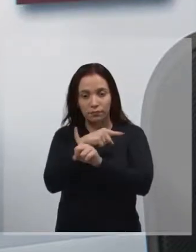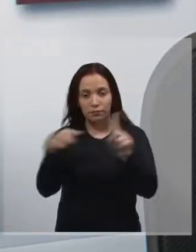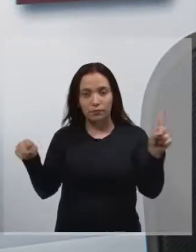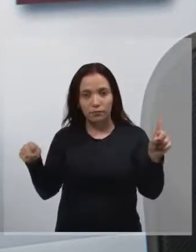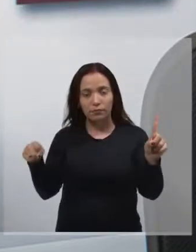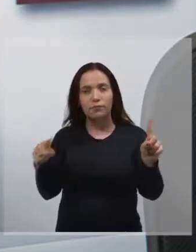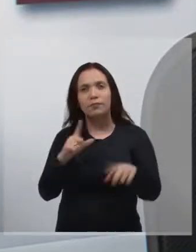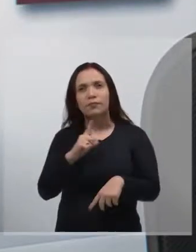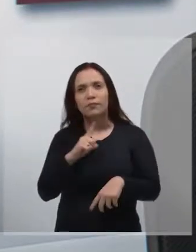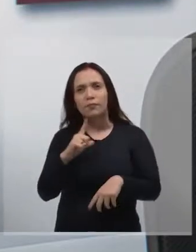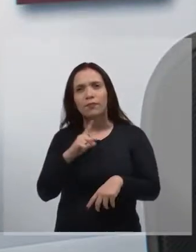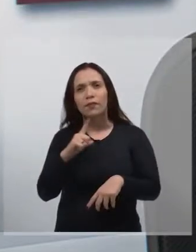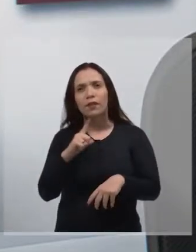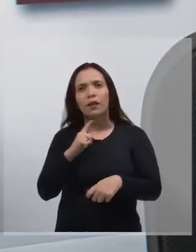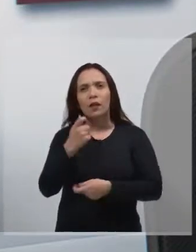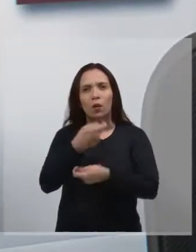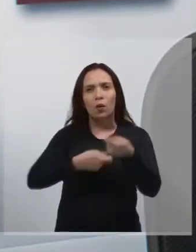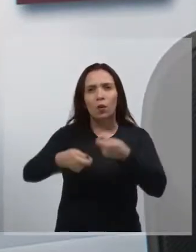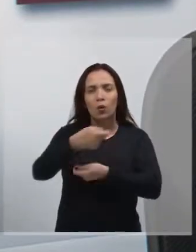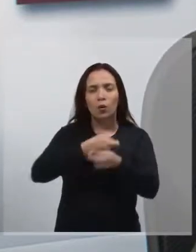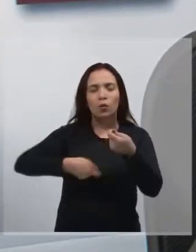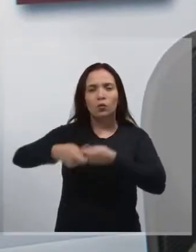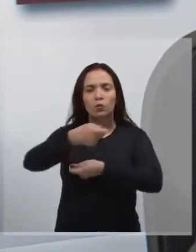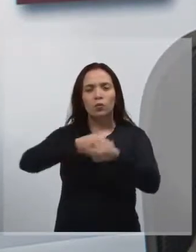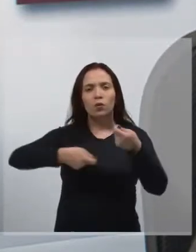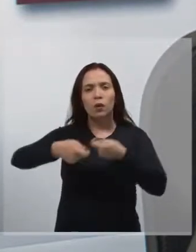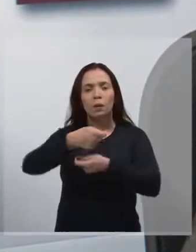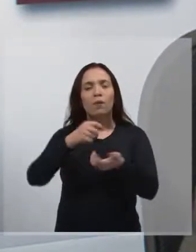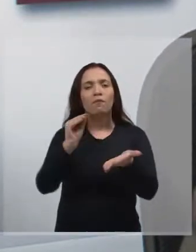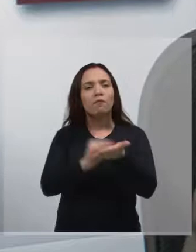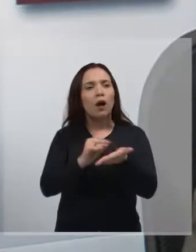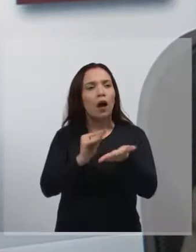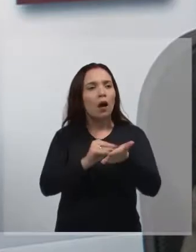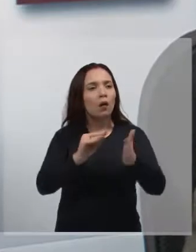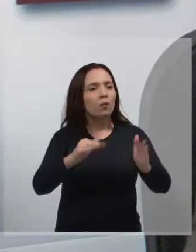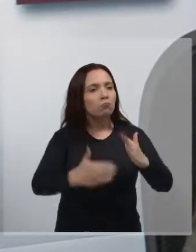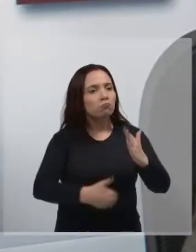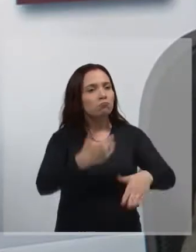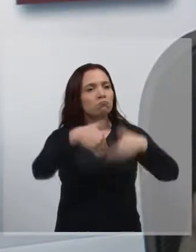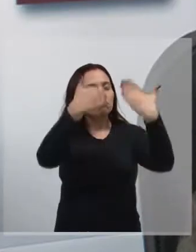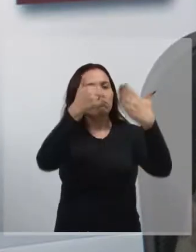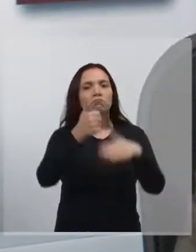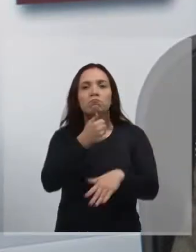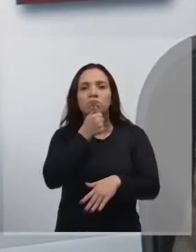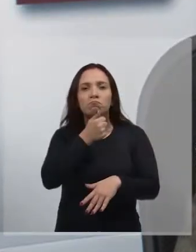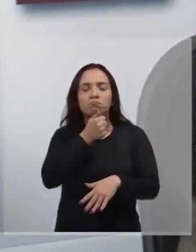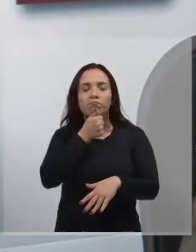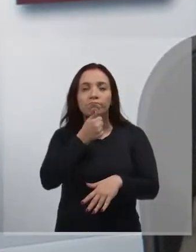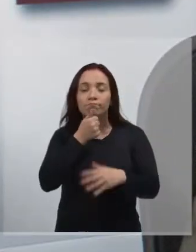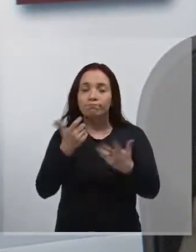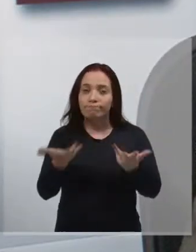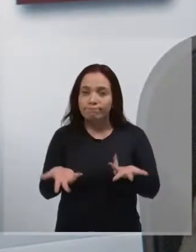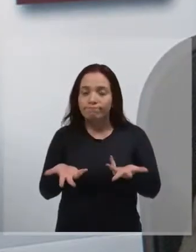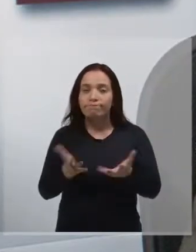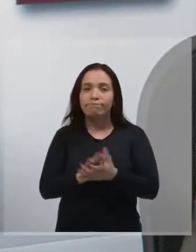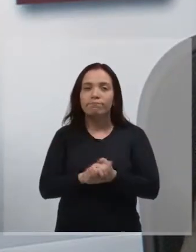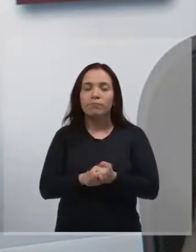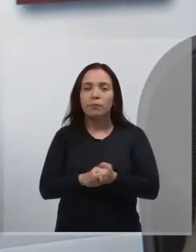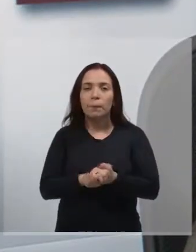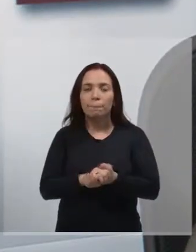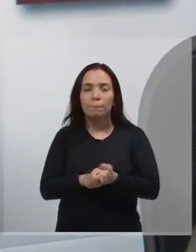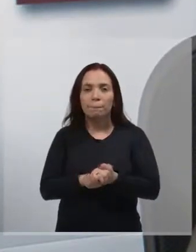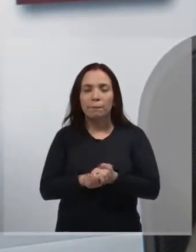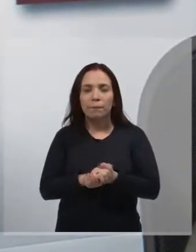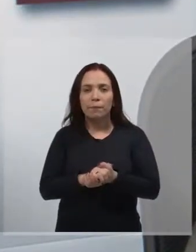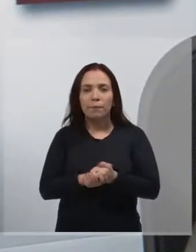determinadas setores da economia não estão dando resultado positivo como se era de esperado. Temos